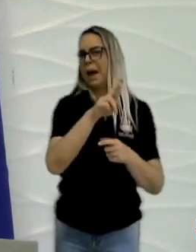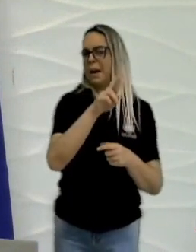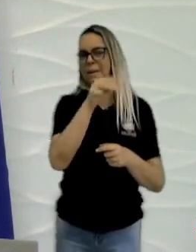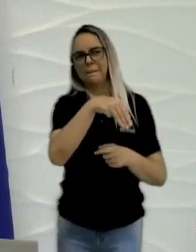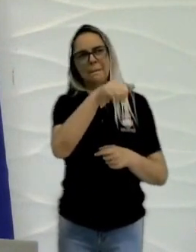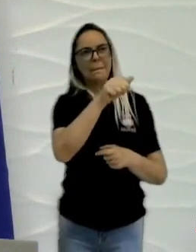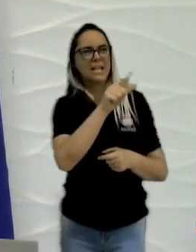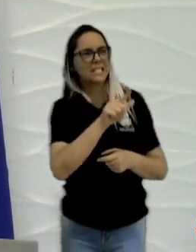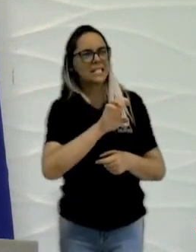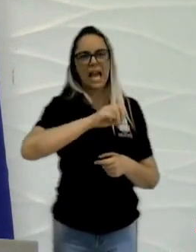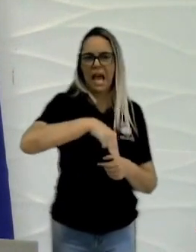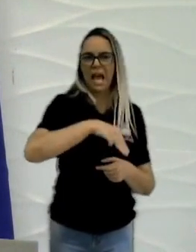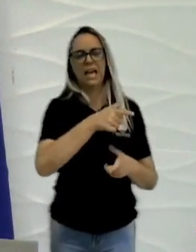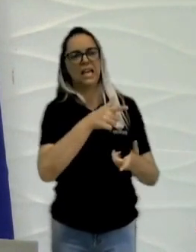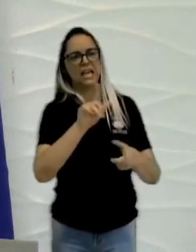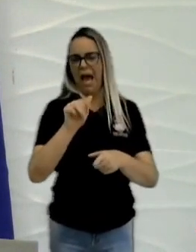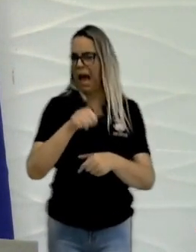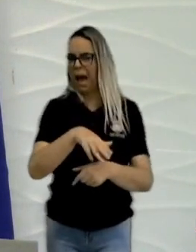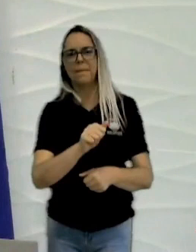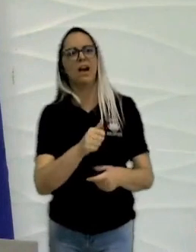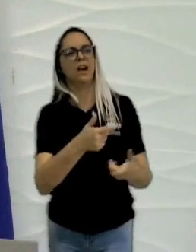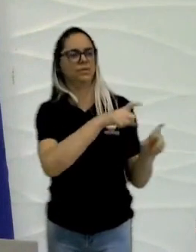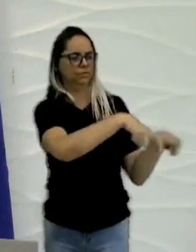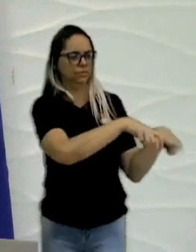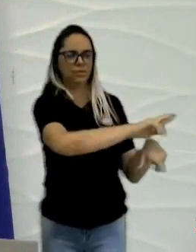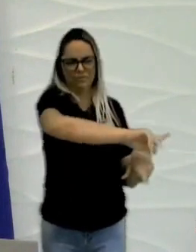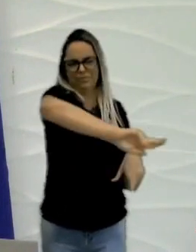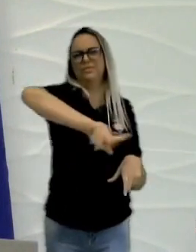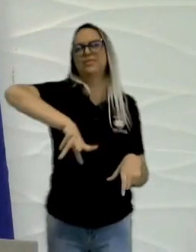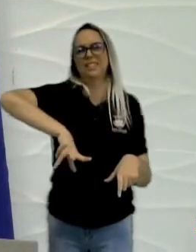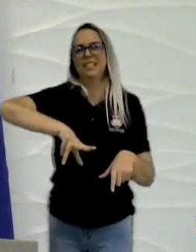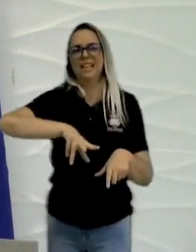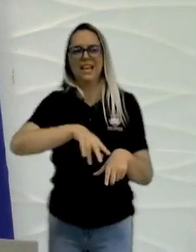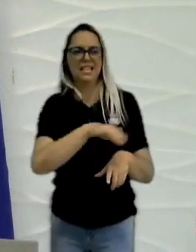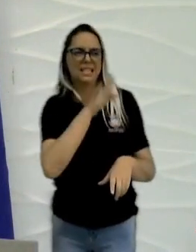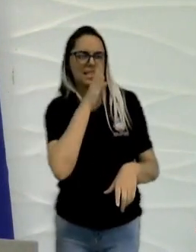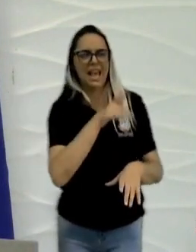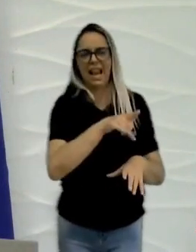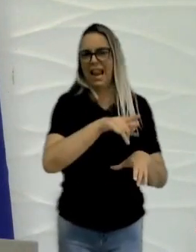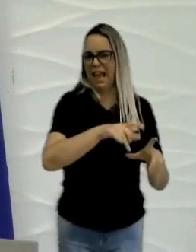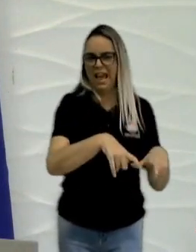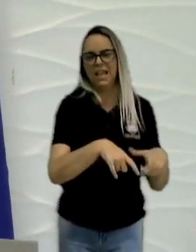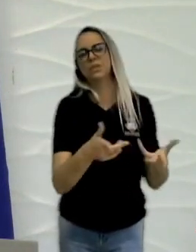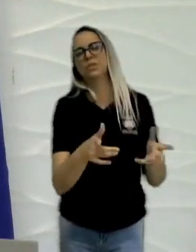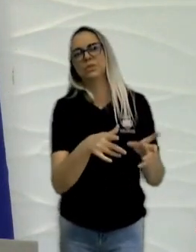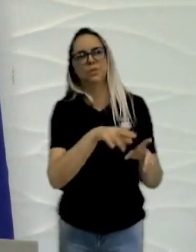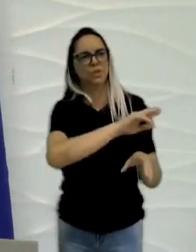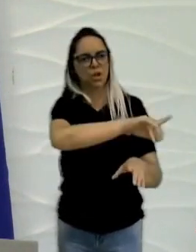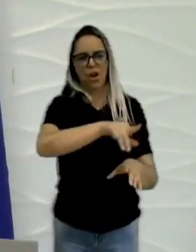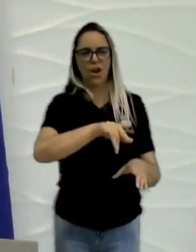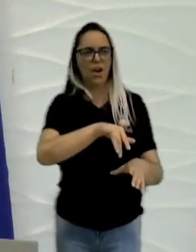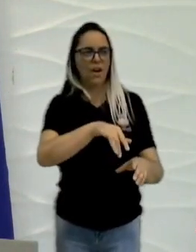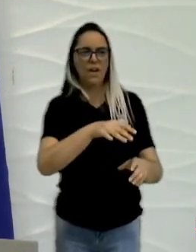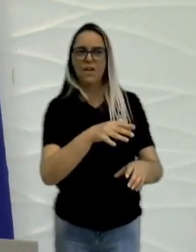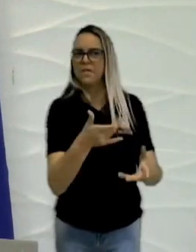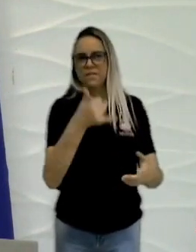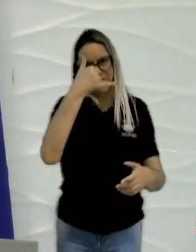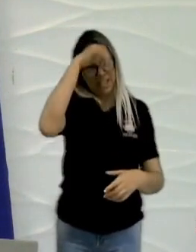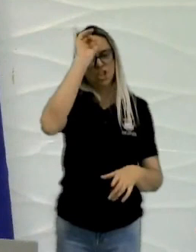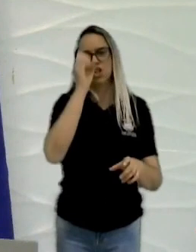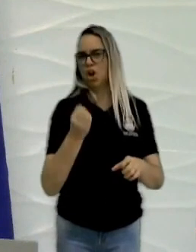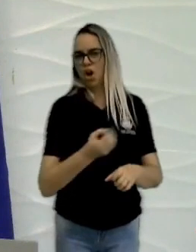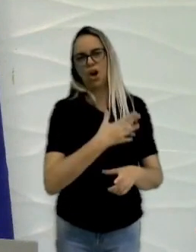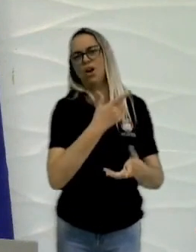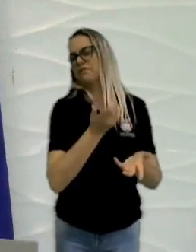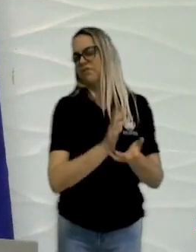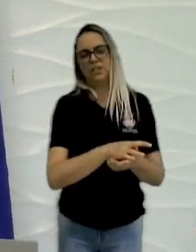Branco, Fazenda Nova, Serra Verde, Riachão do Gama, Segredo, Batalha, Fazenda Nova,